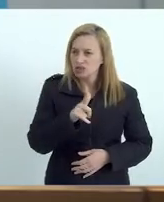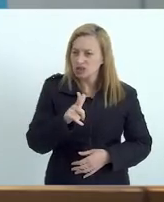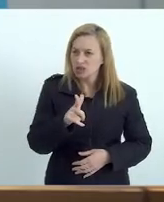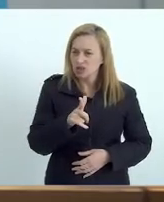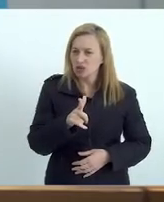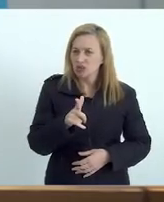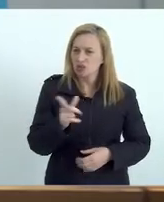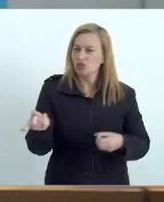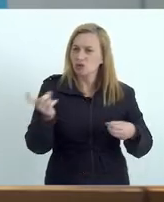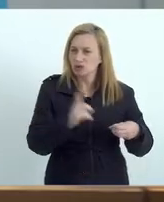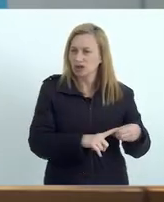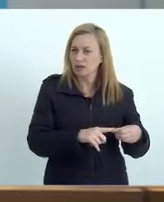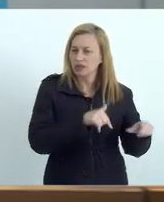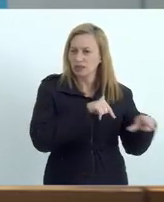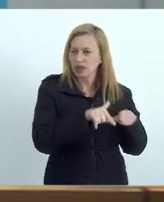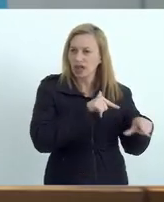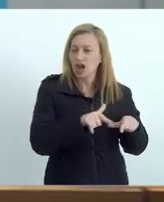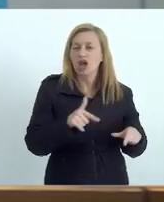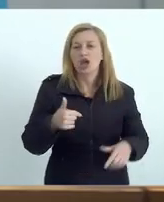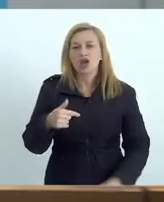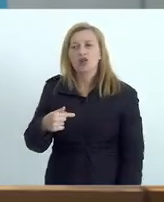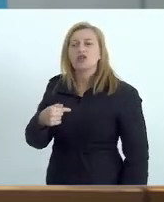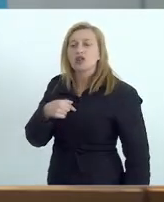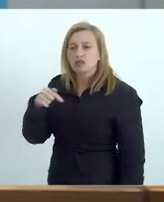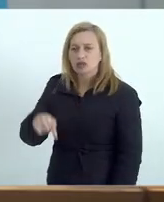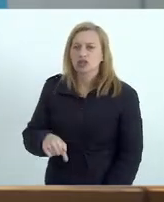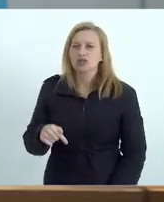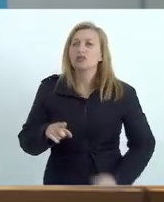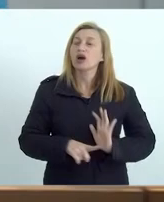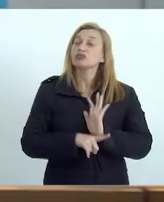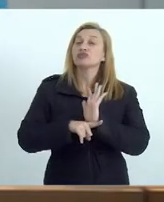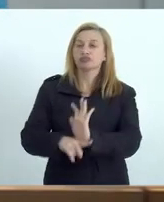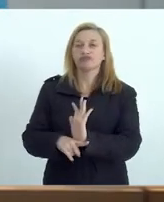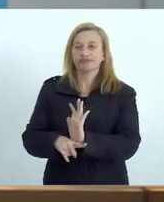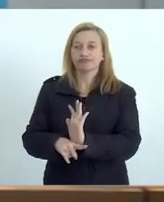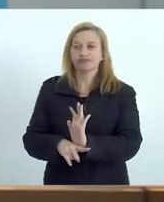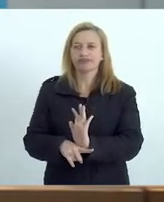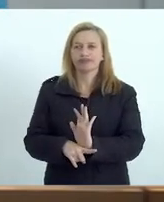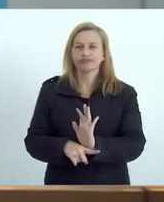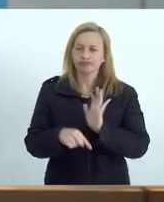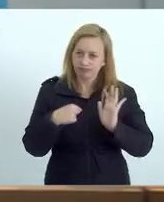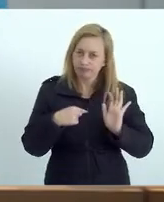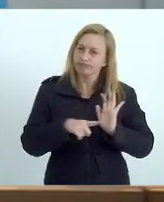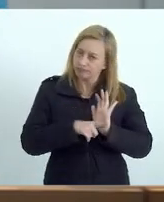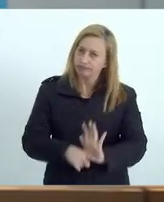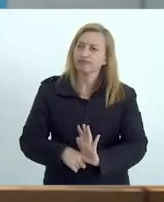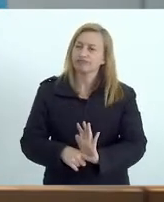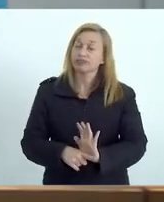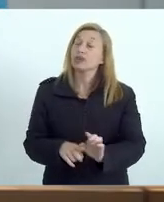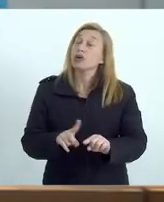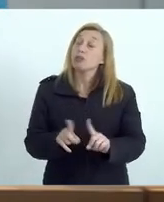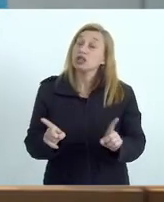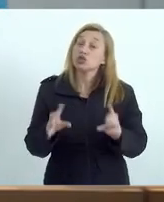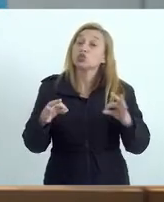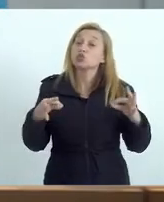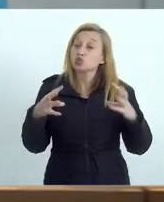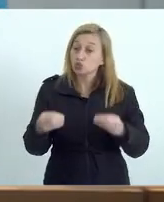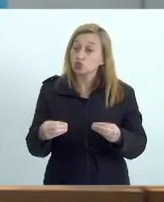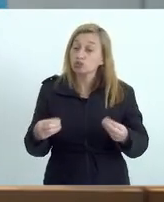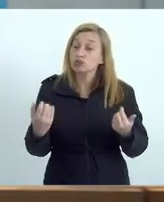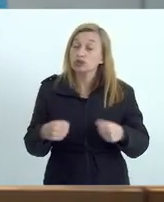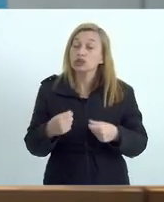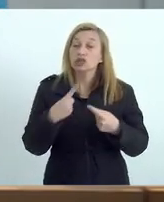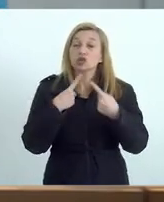justiça Então eu estou aqui para ajudar e eu estou aqui para ajudar mas tudo isso